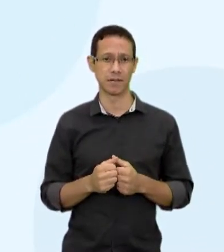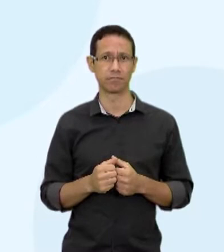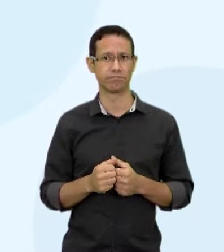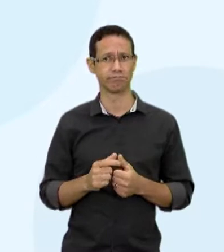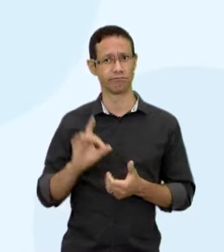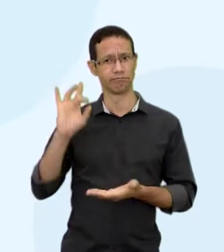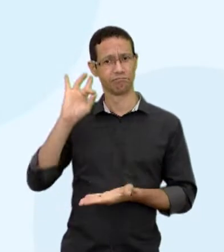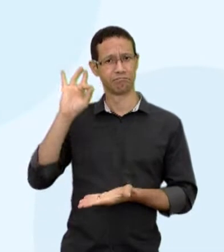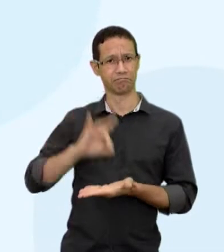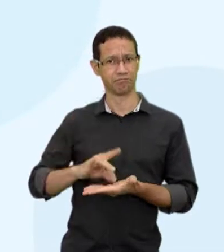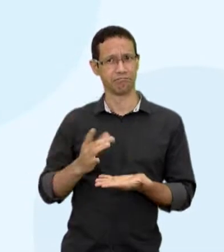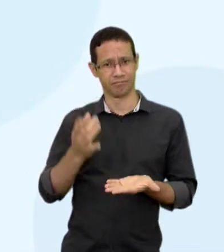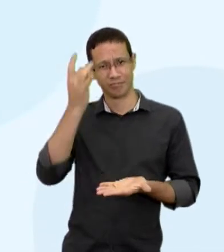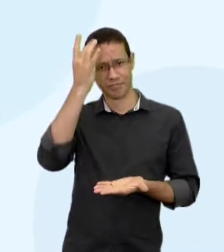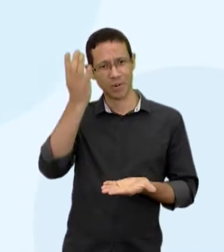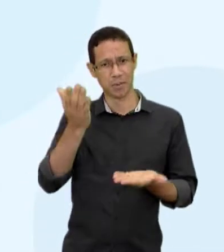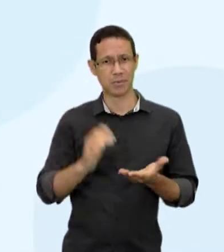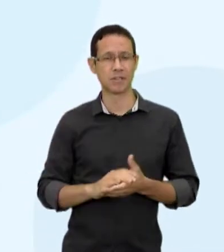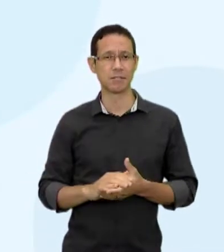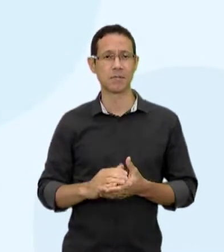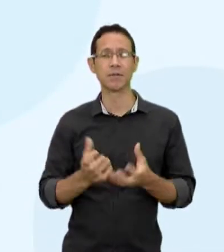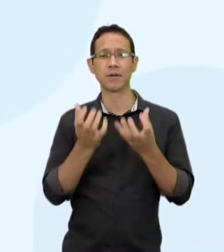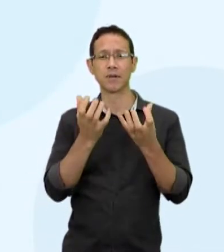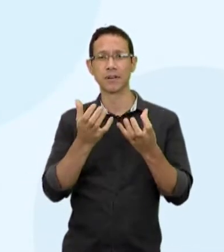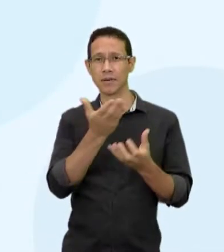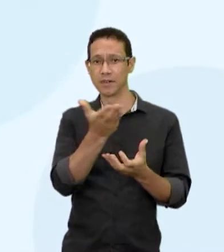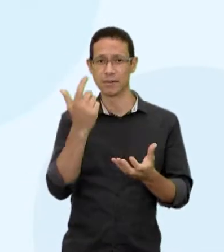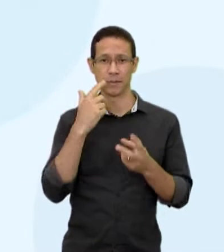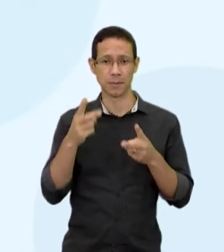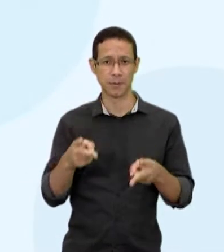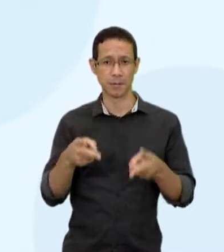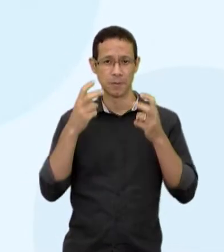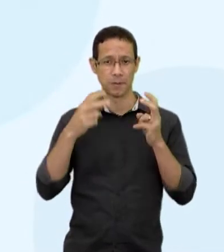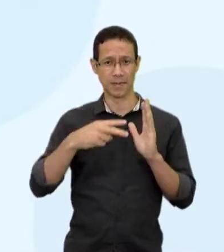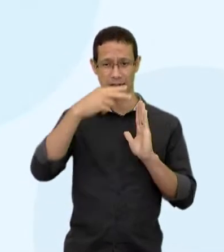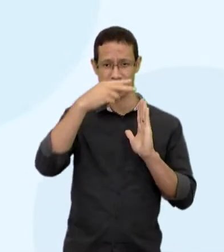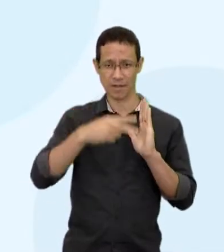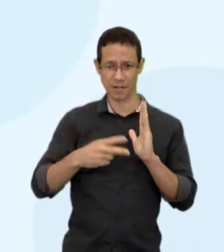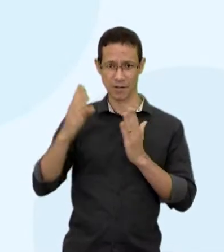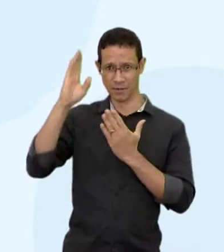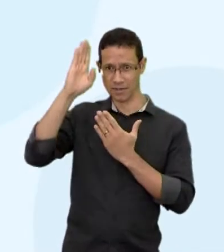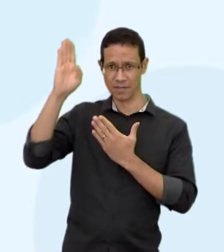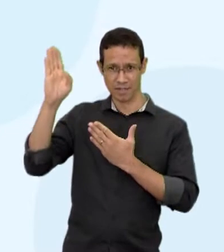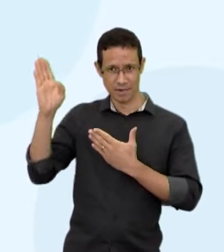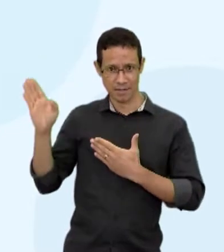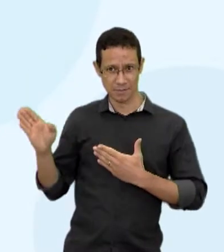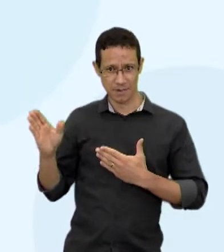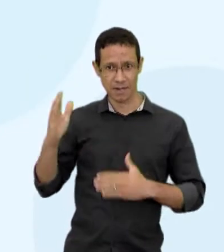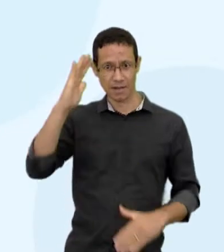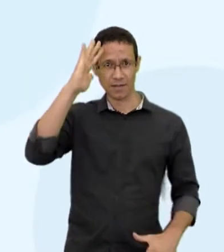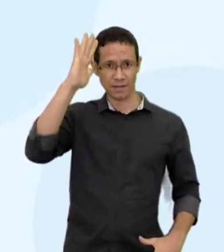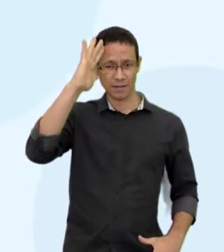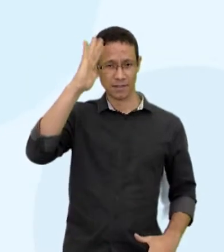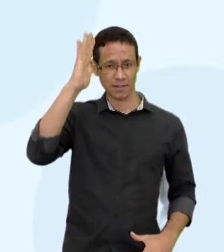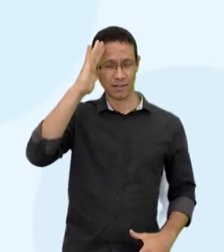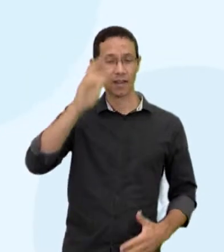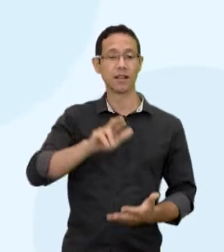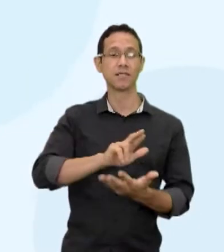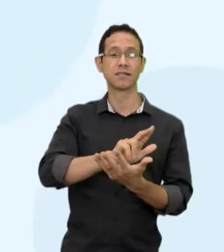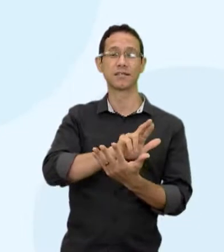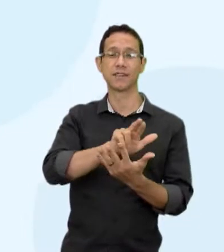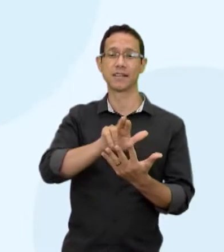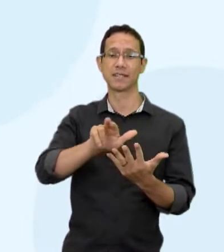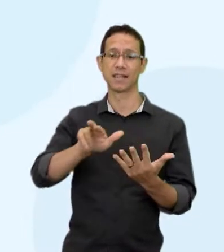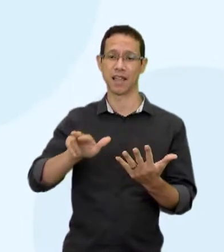né? Mas aí eu quero que vocês observem essa leitura que nós vamos fazer, pensando exatamente na